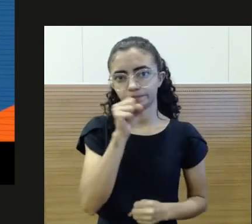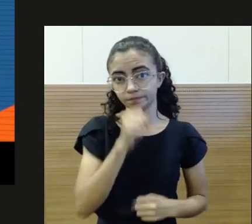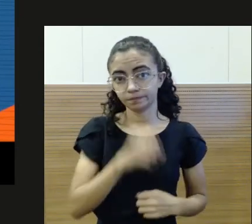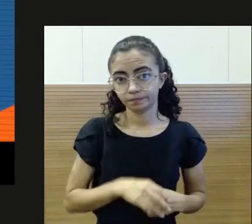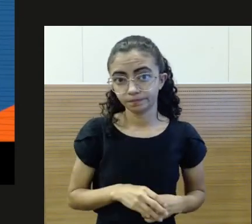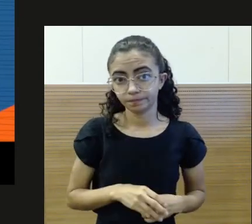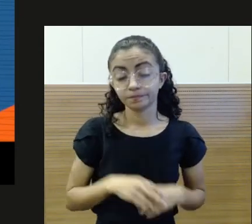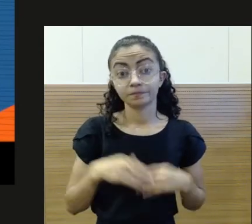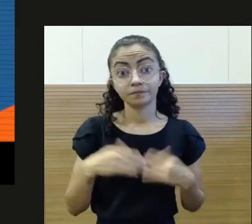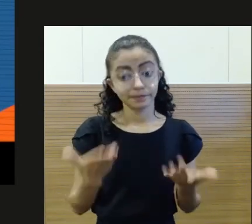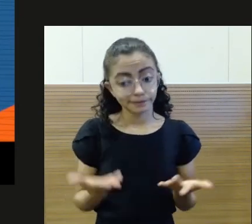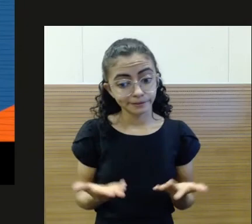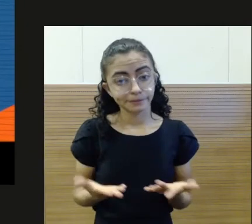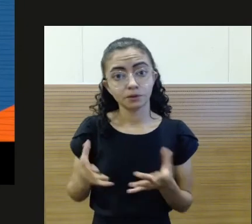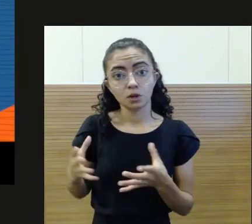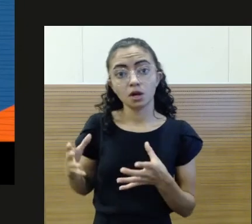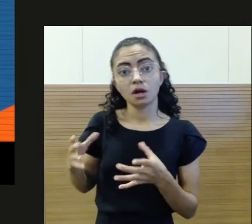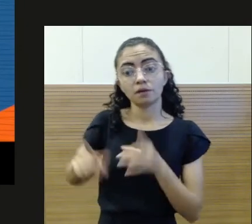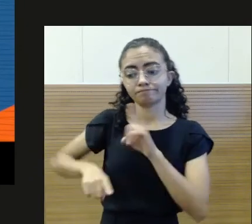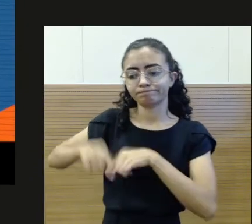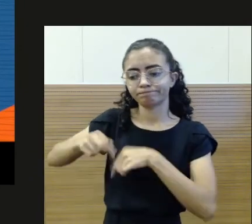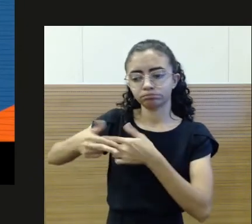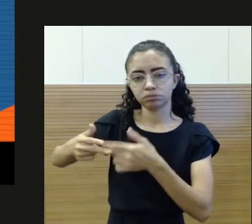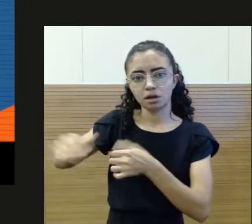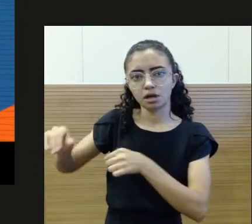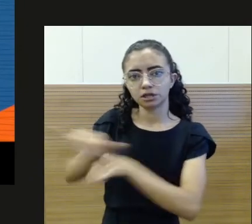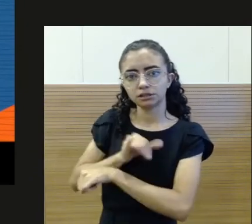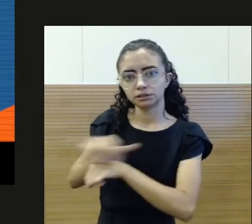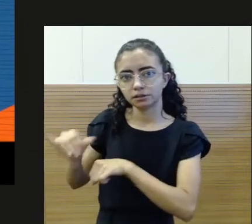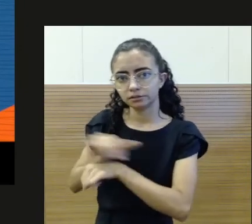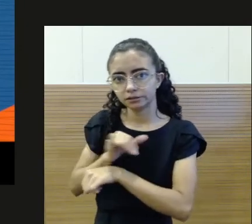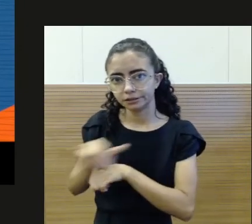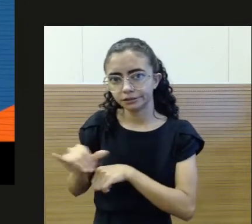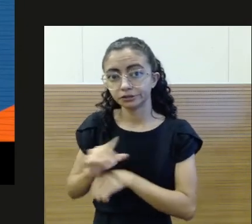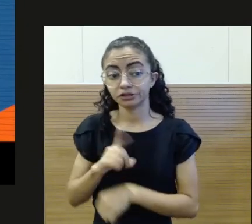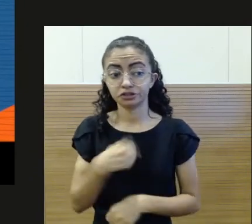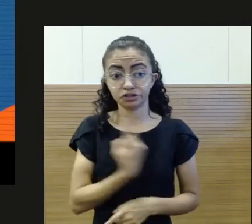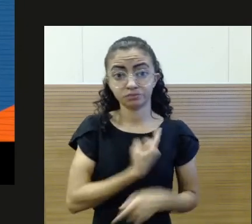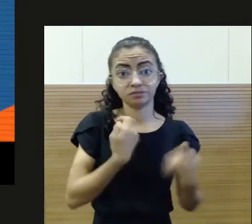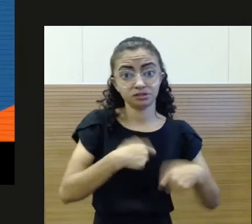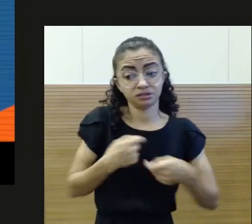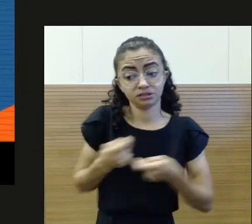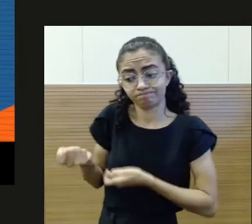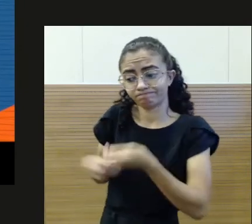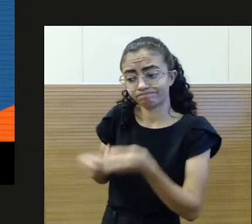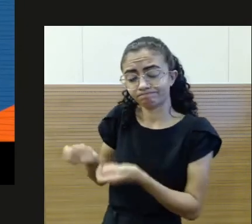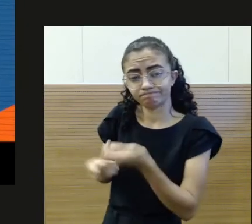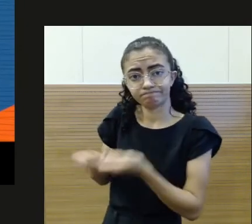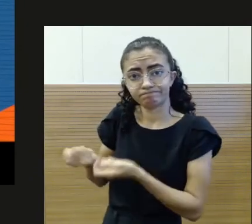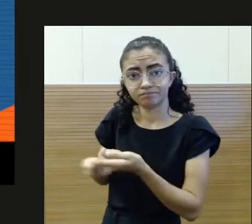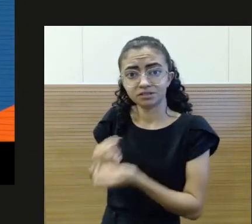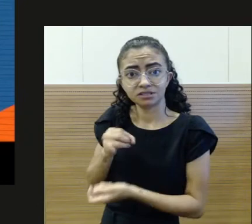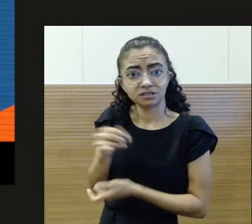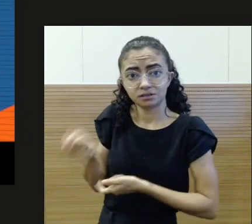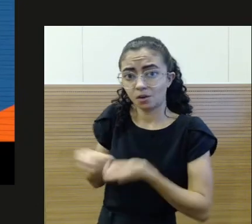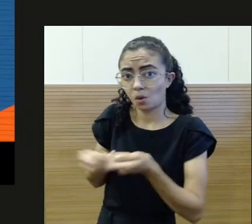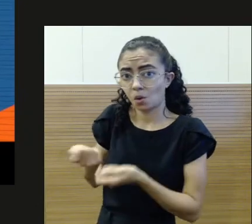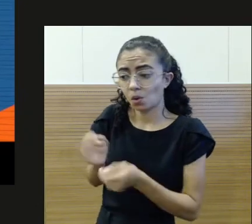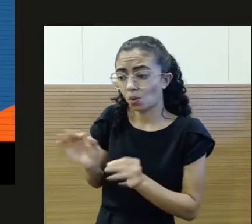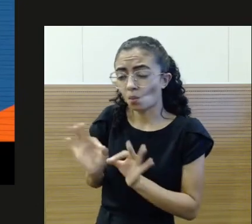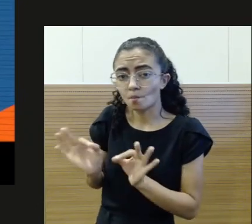não regula essas estratégias e essas práticas comerciais, a gente vai ter muita dificuldade de